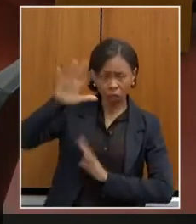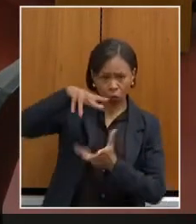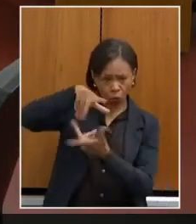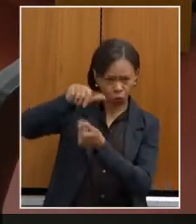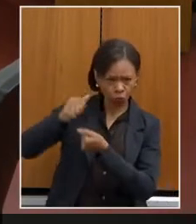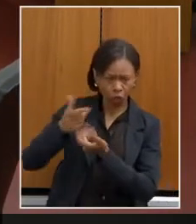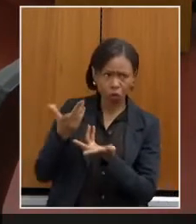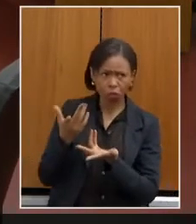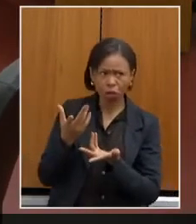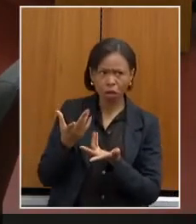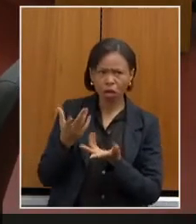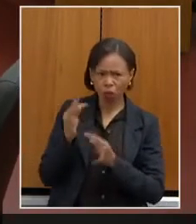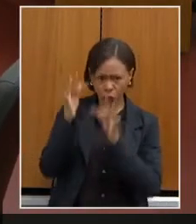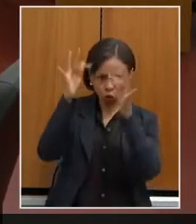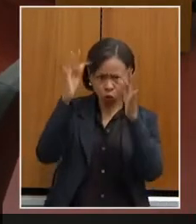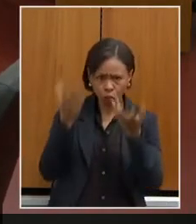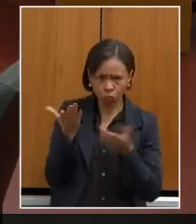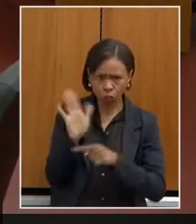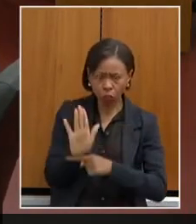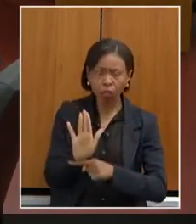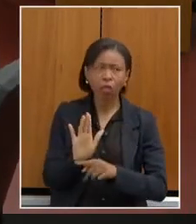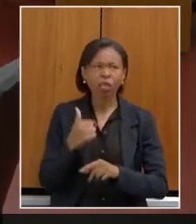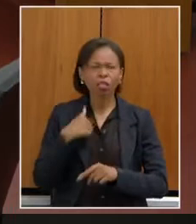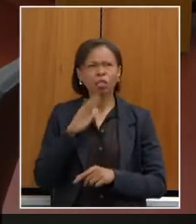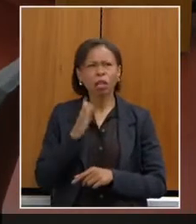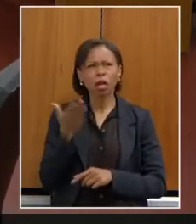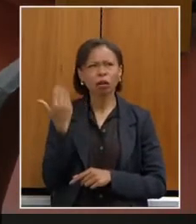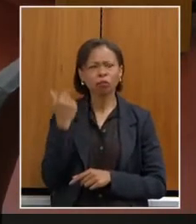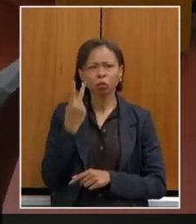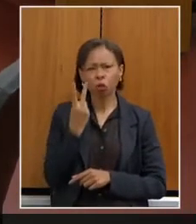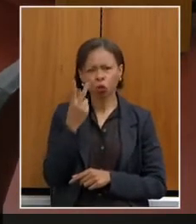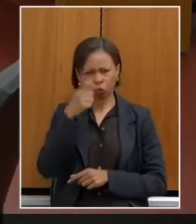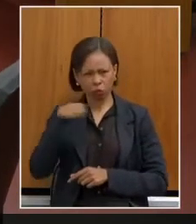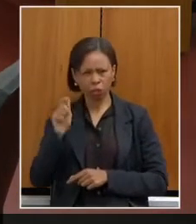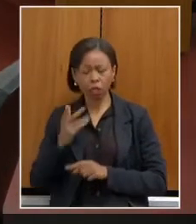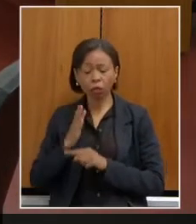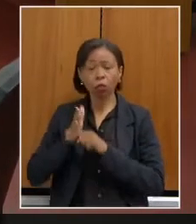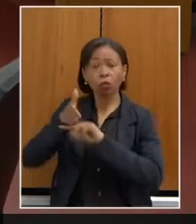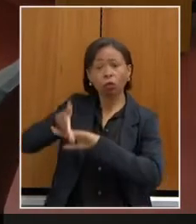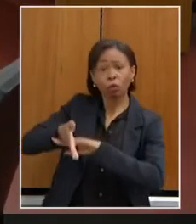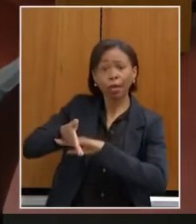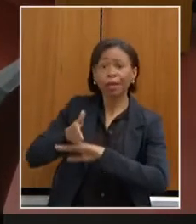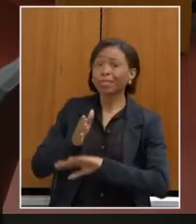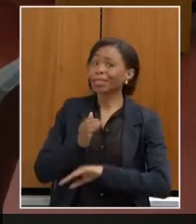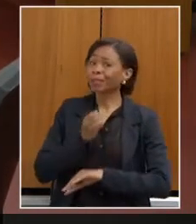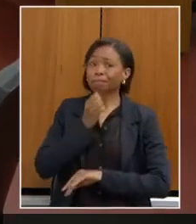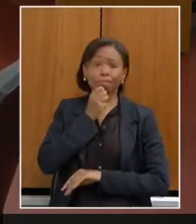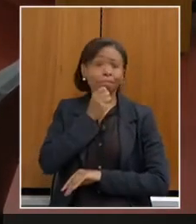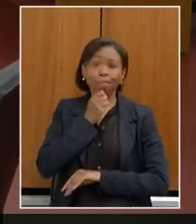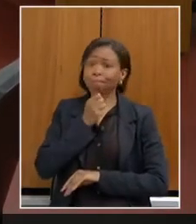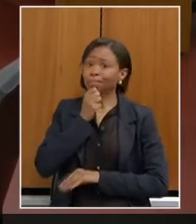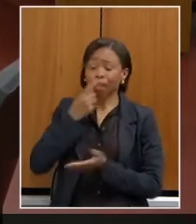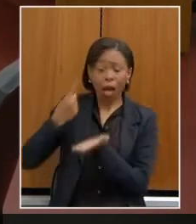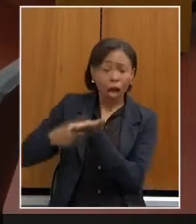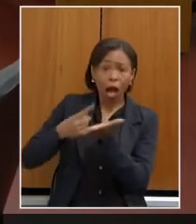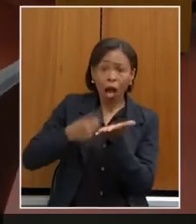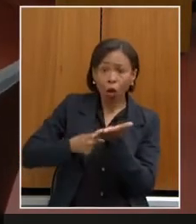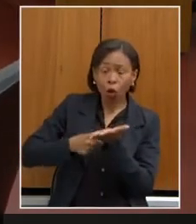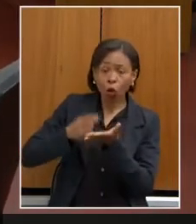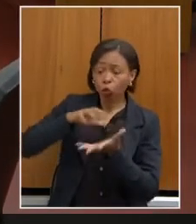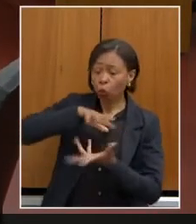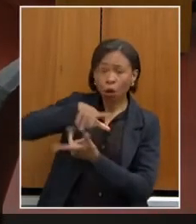Quando eu estive lá, e isso deve ter sido por volta de dois meses, ainda não tinha nenhum acordo internacional para transferência de tecnologia.